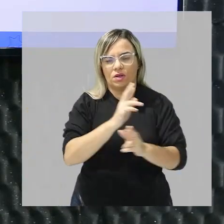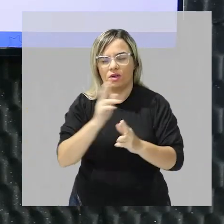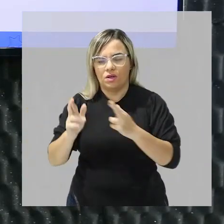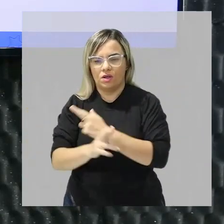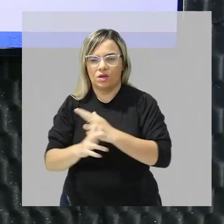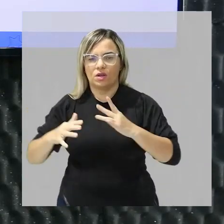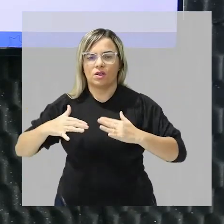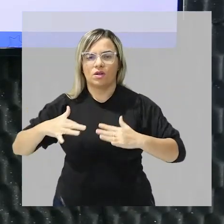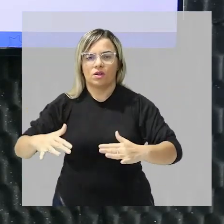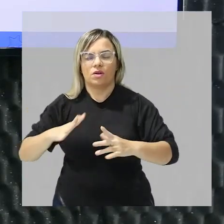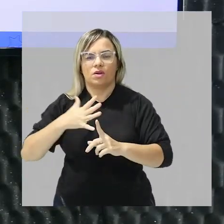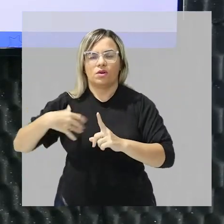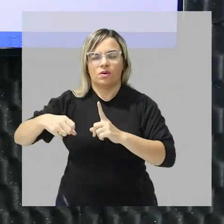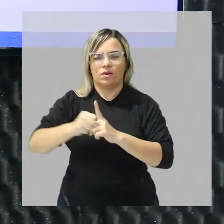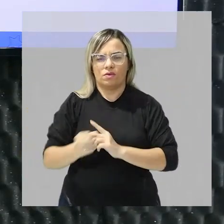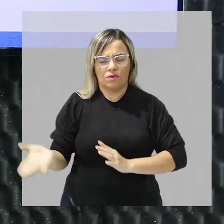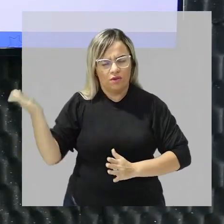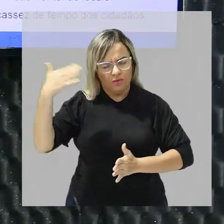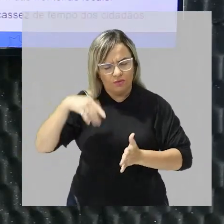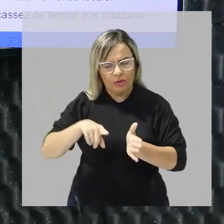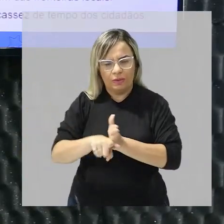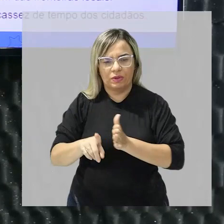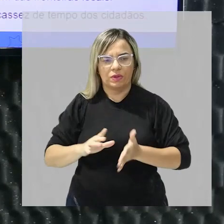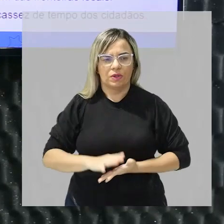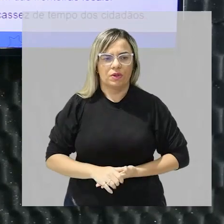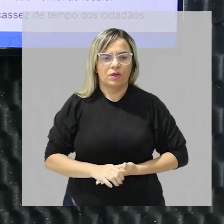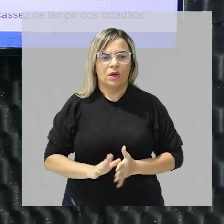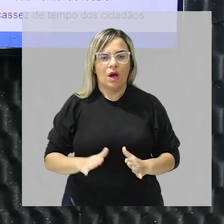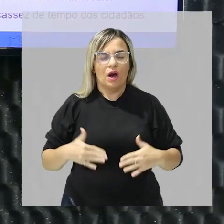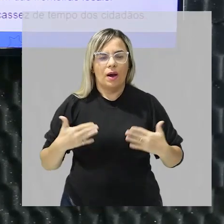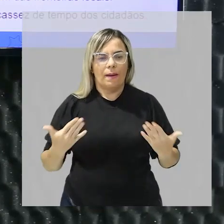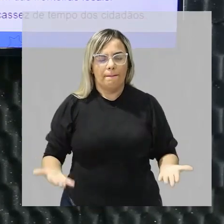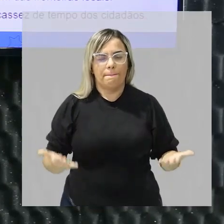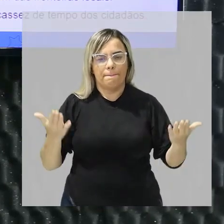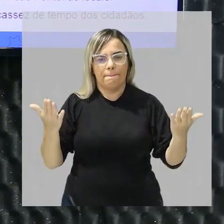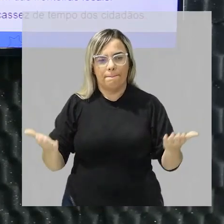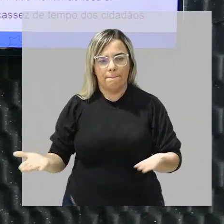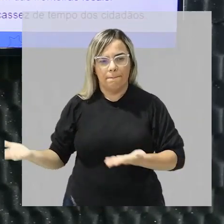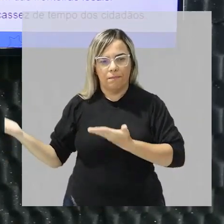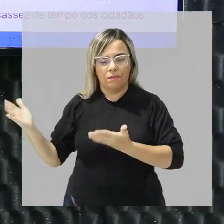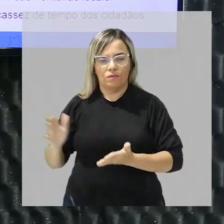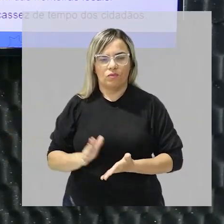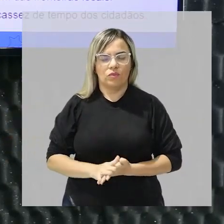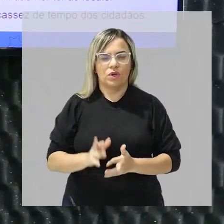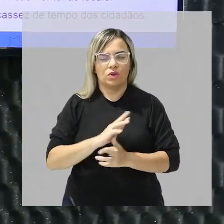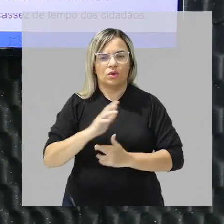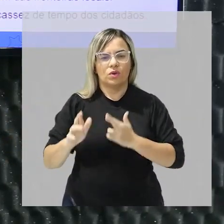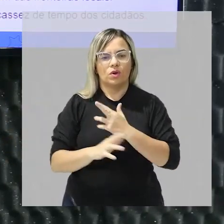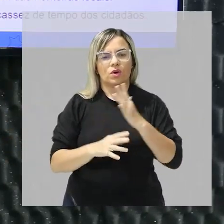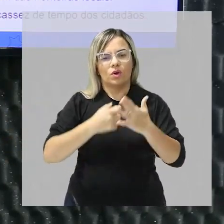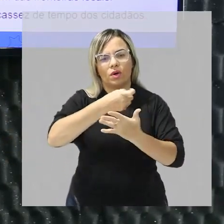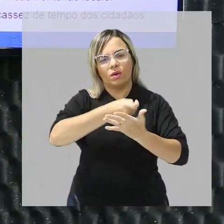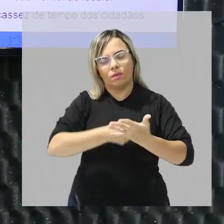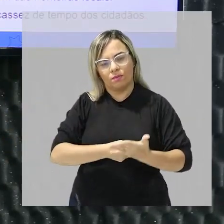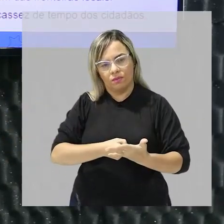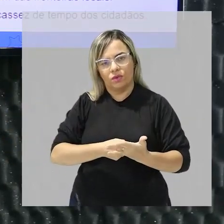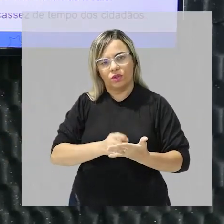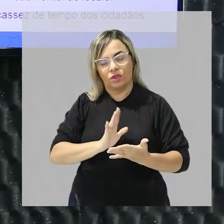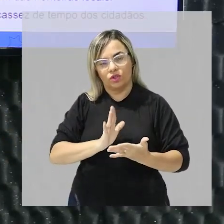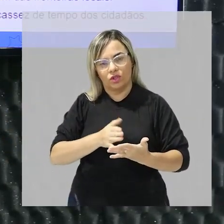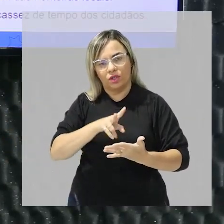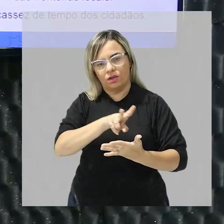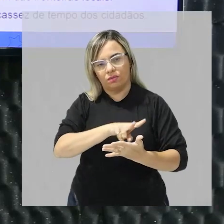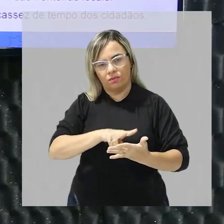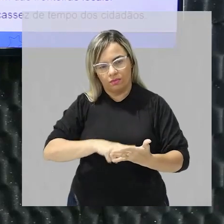movimentos sociais. Vamos para a pergunta. A pergunta é a seguinte: de acordo com o texto que a gente acabou de